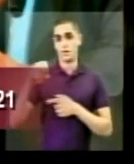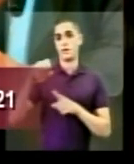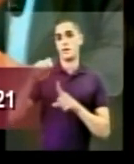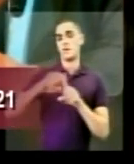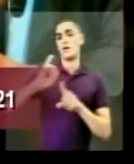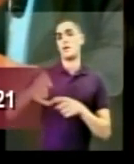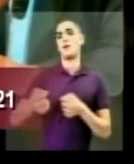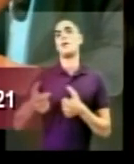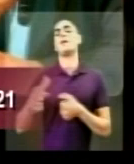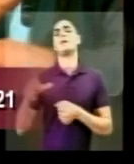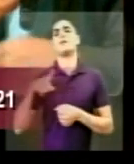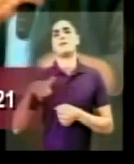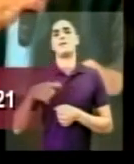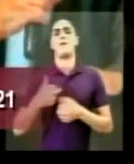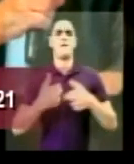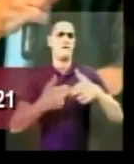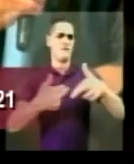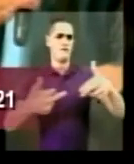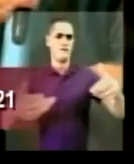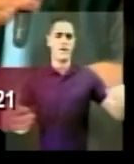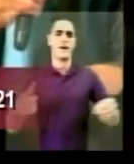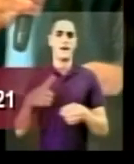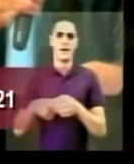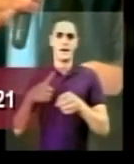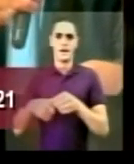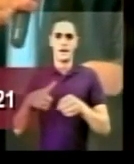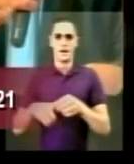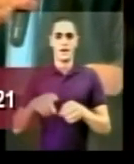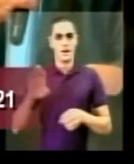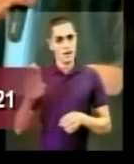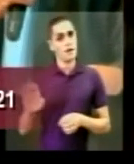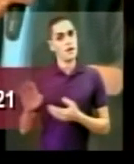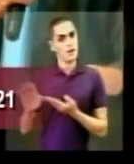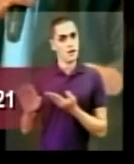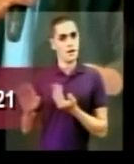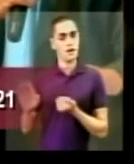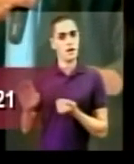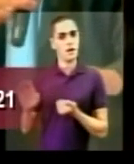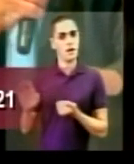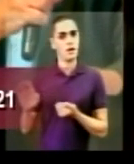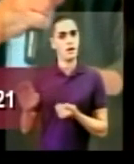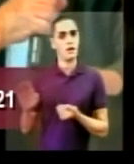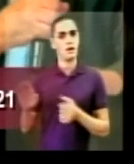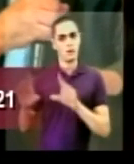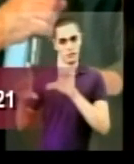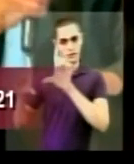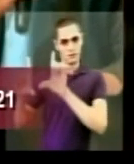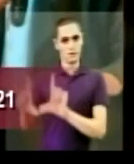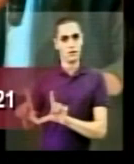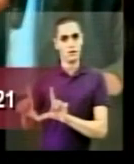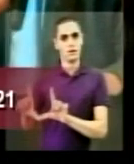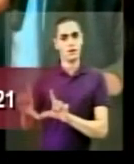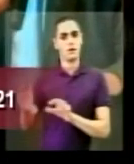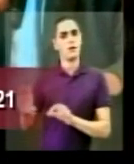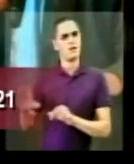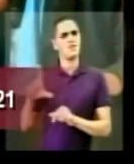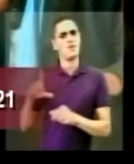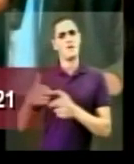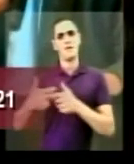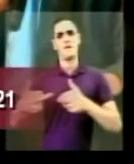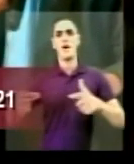tínhamos várias cidades, várias regiões no laranja,